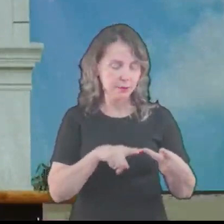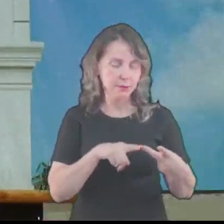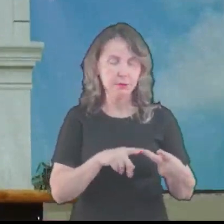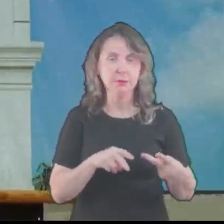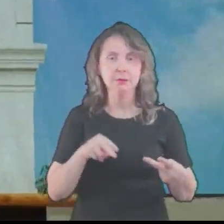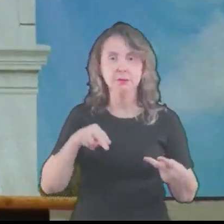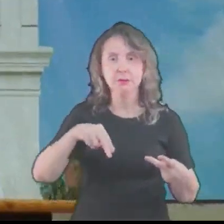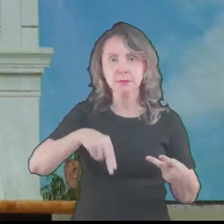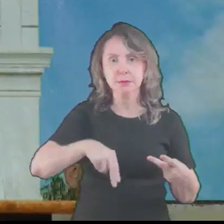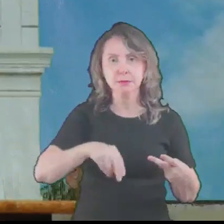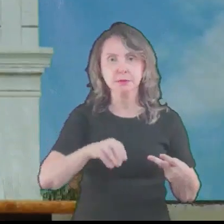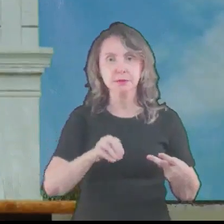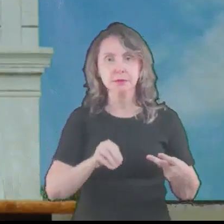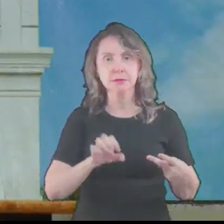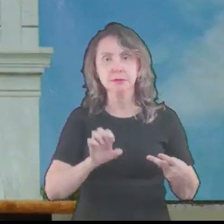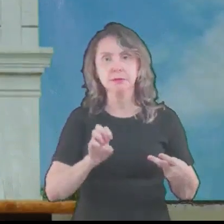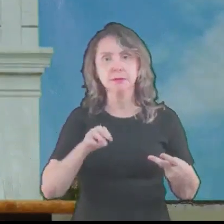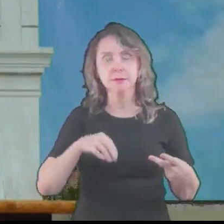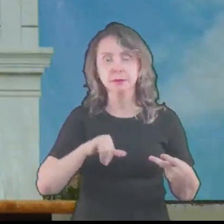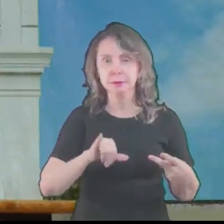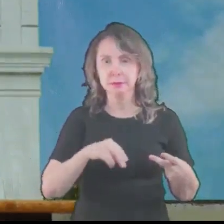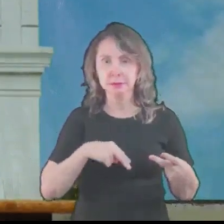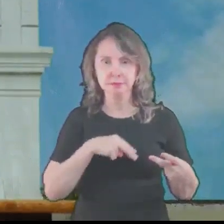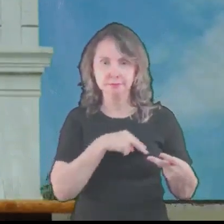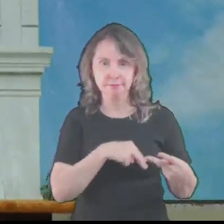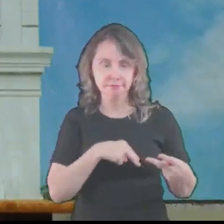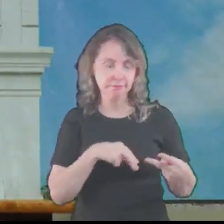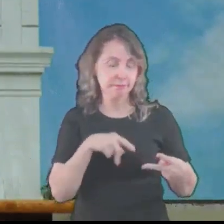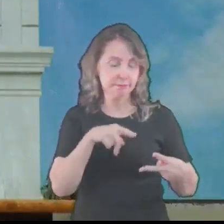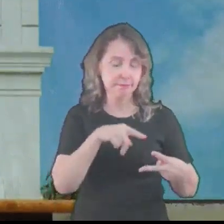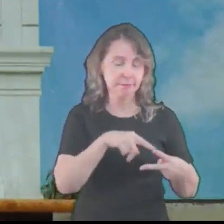Uma sogra e uma nora,